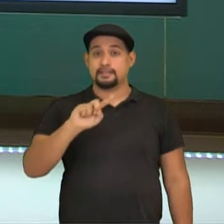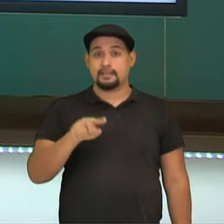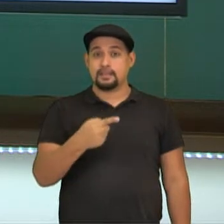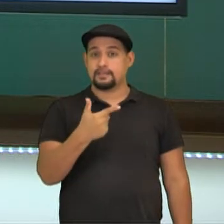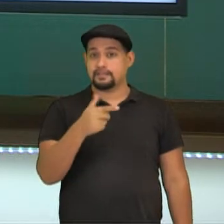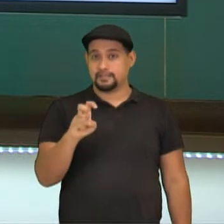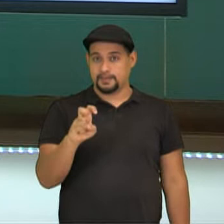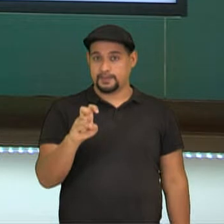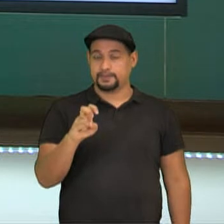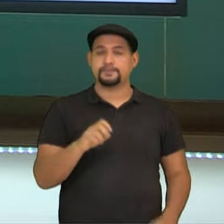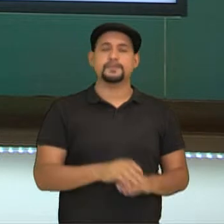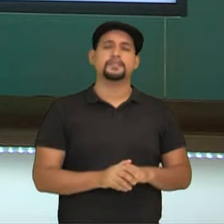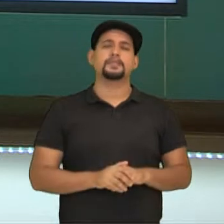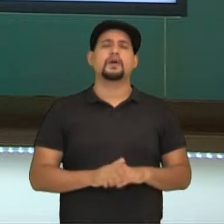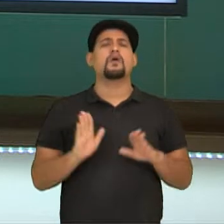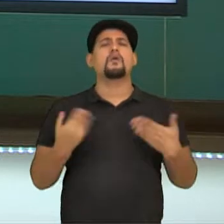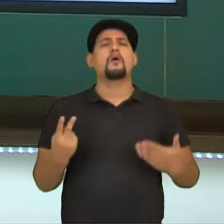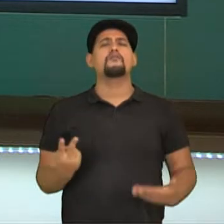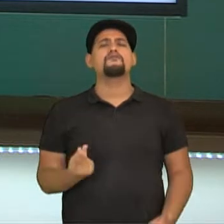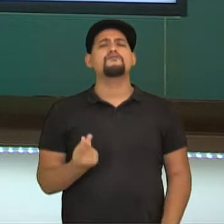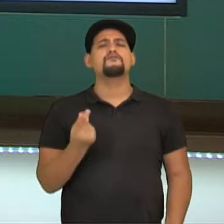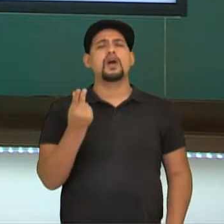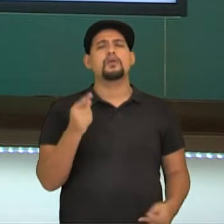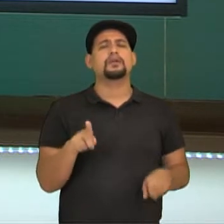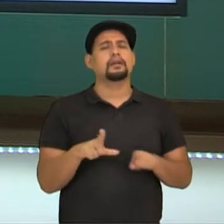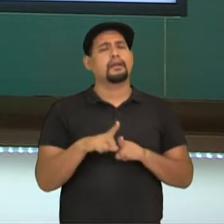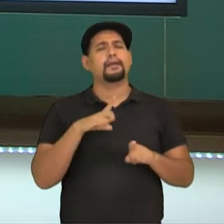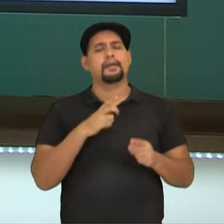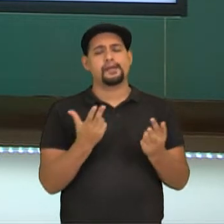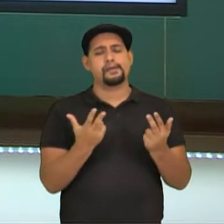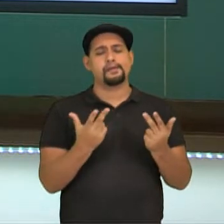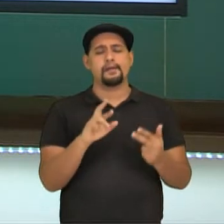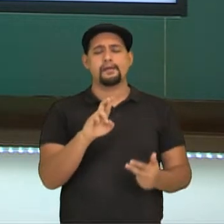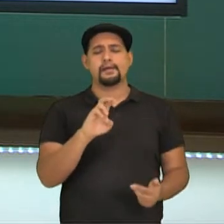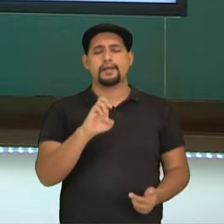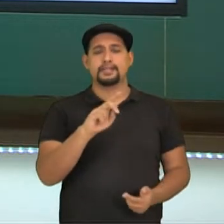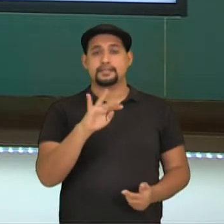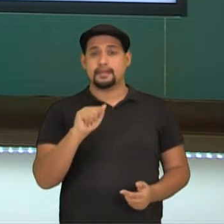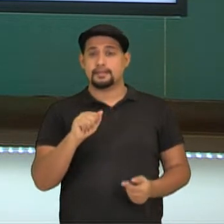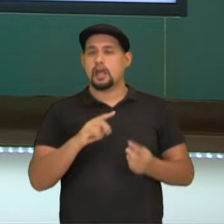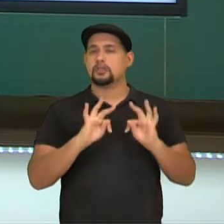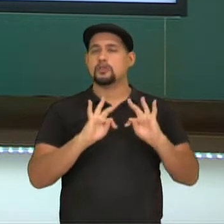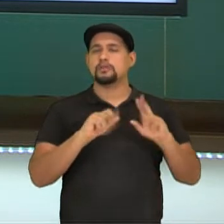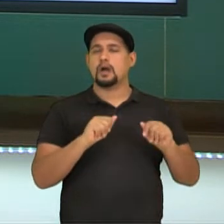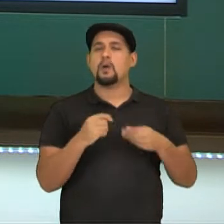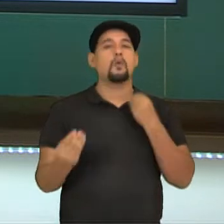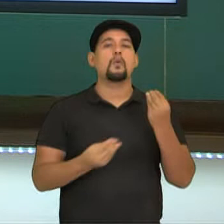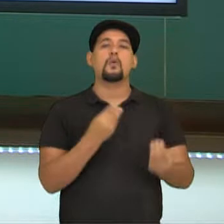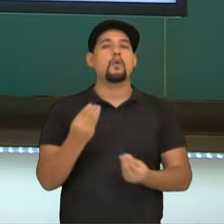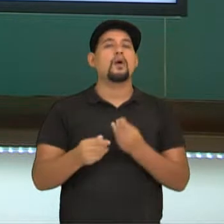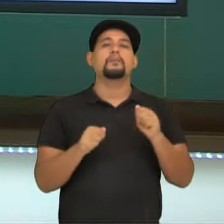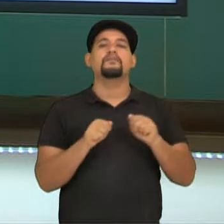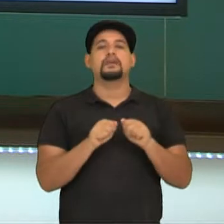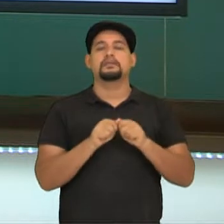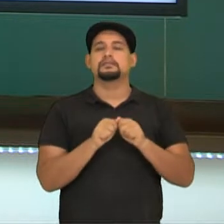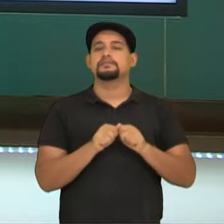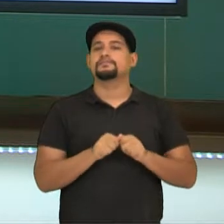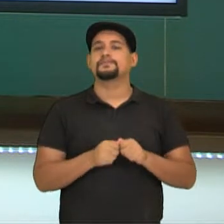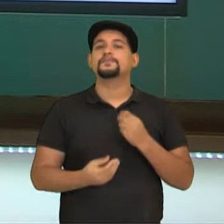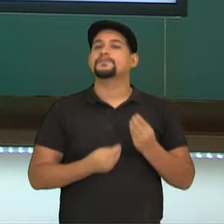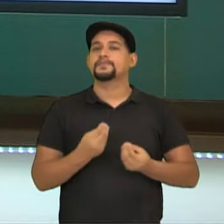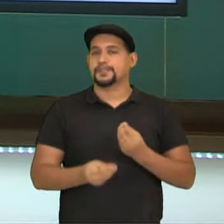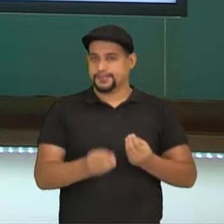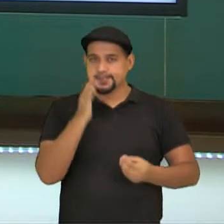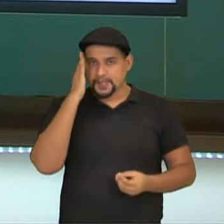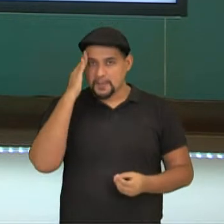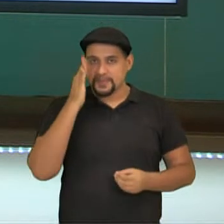113,25. Então vamos ver qual este valor corresponde em relação à receita total. Como é que a gente vai fazer isso? Então,